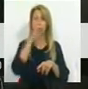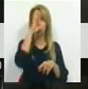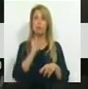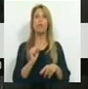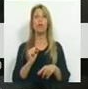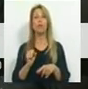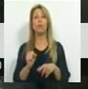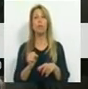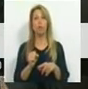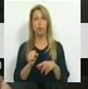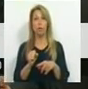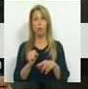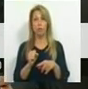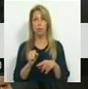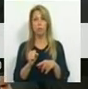anterior,